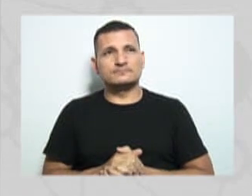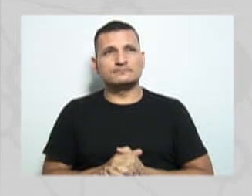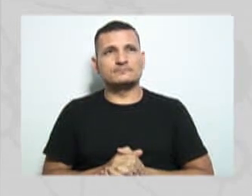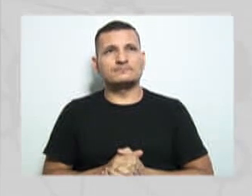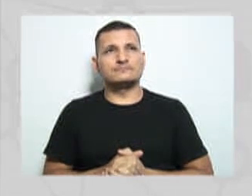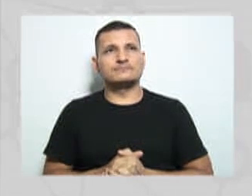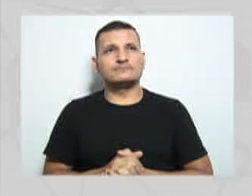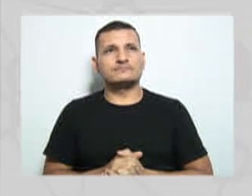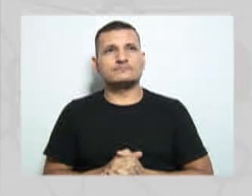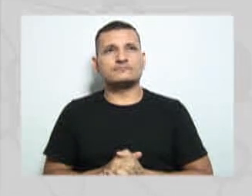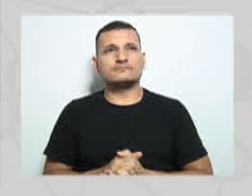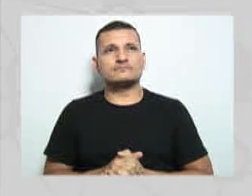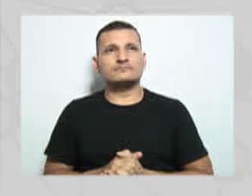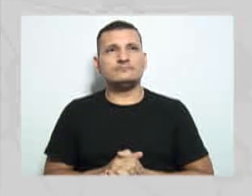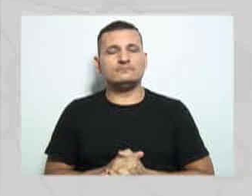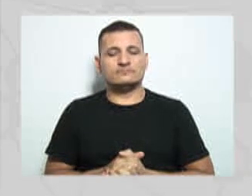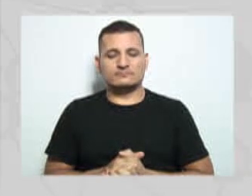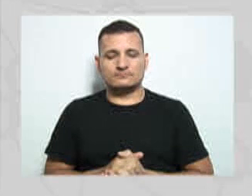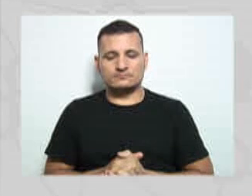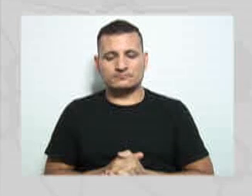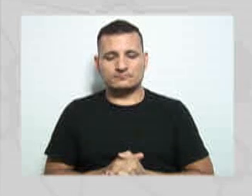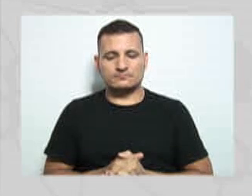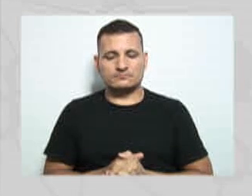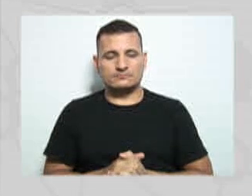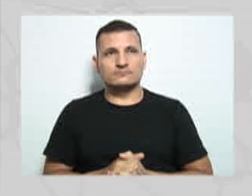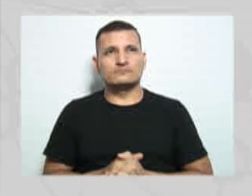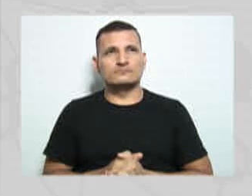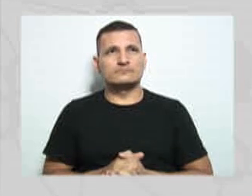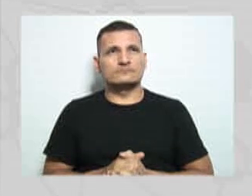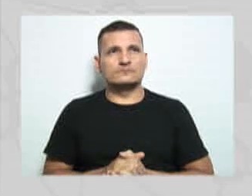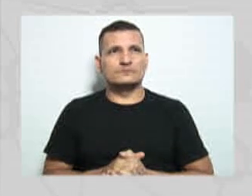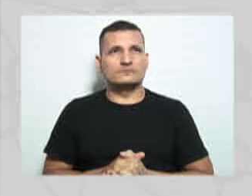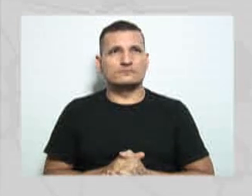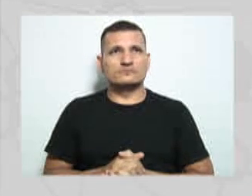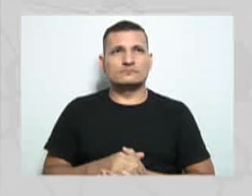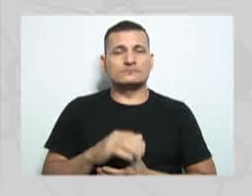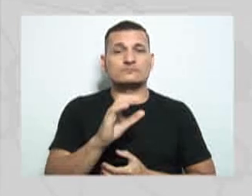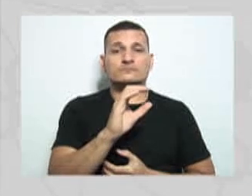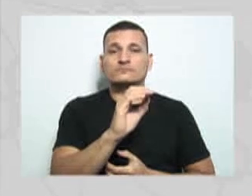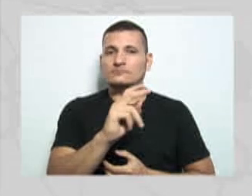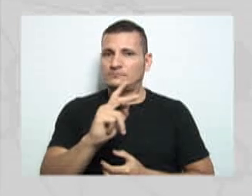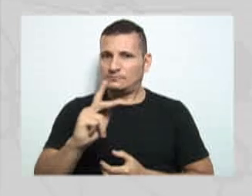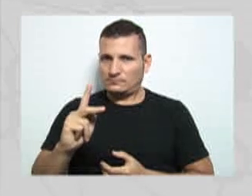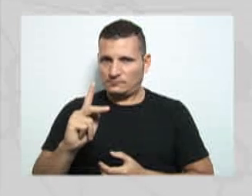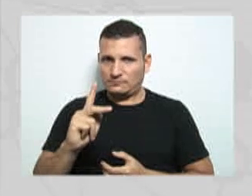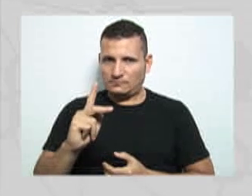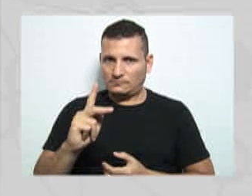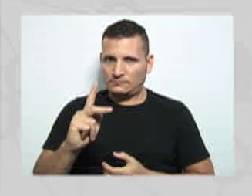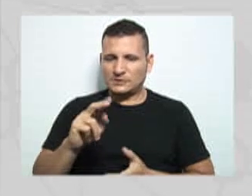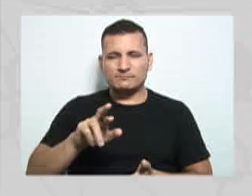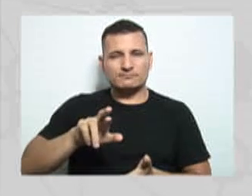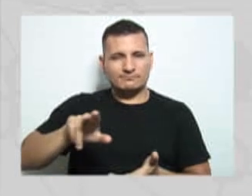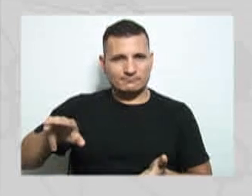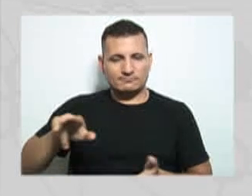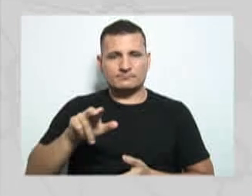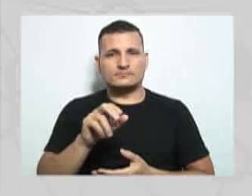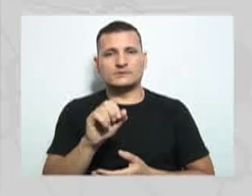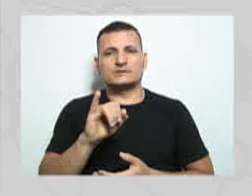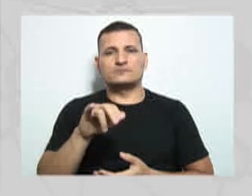lá esclarecer um pouquinho para eles, para quem não entendeu. Gente, cooperativas singulares de produtos agropecuários